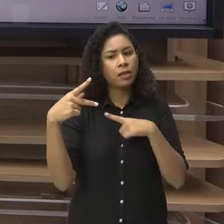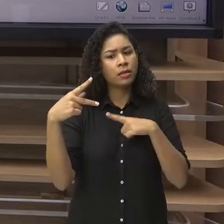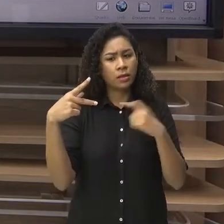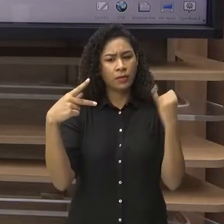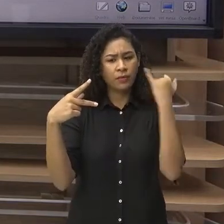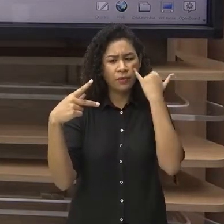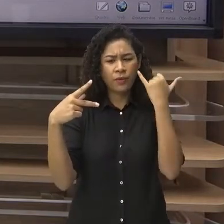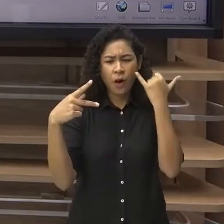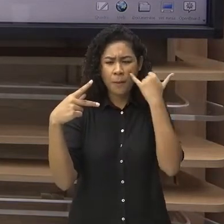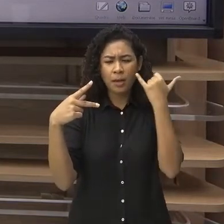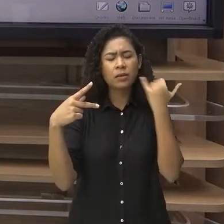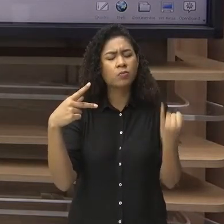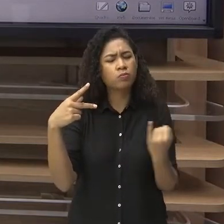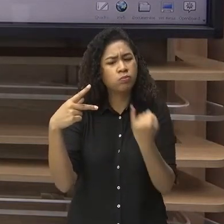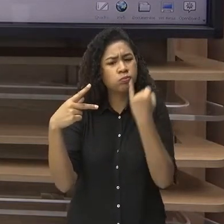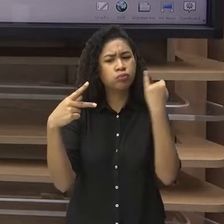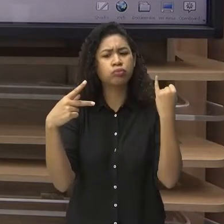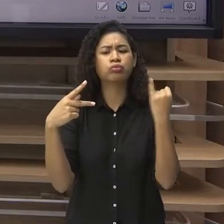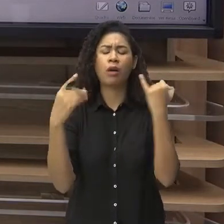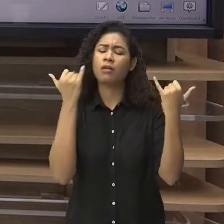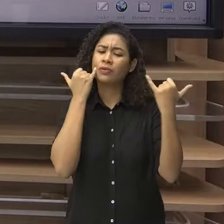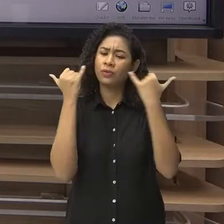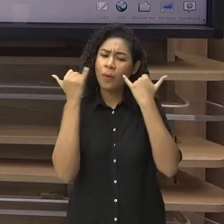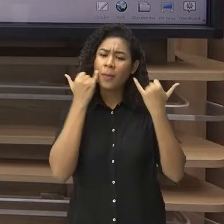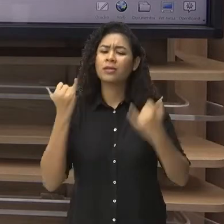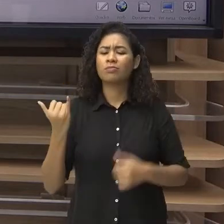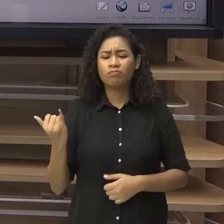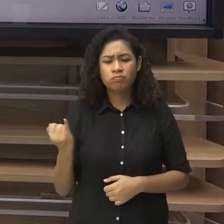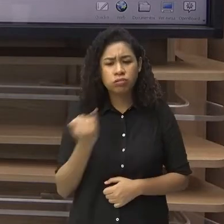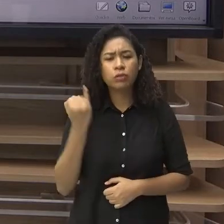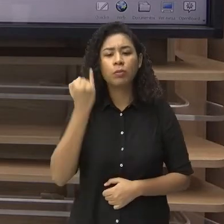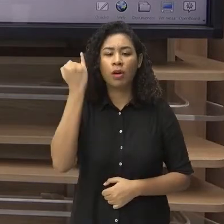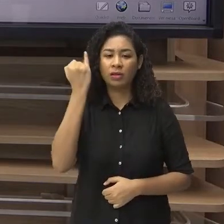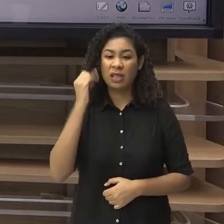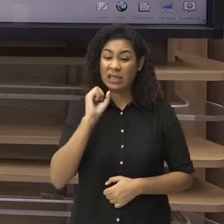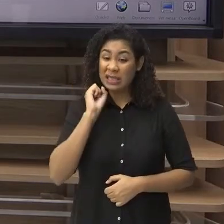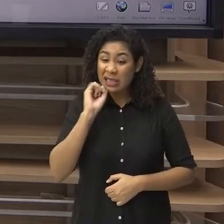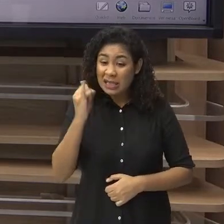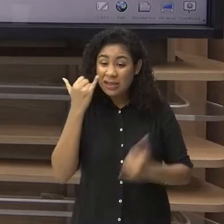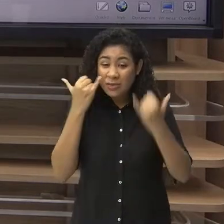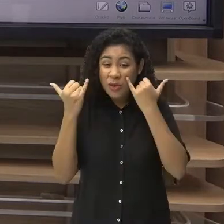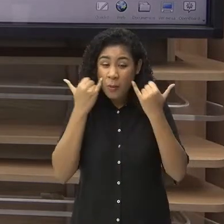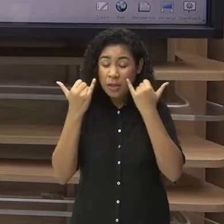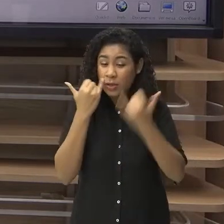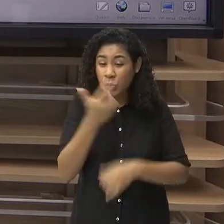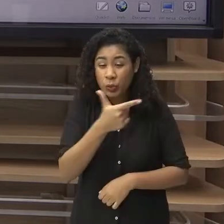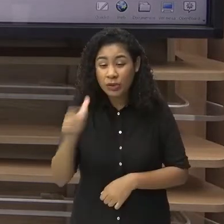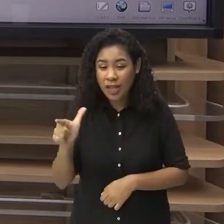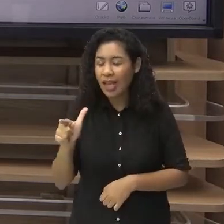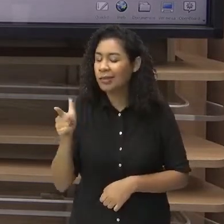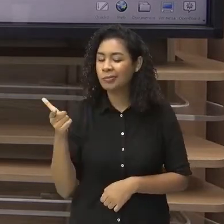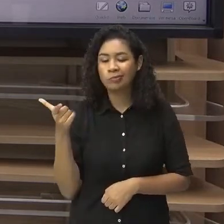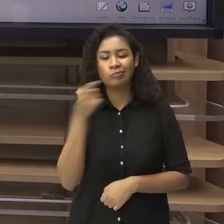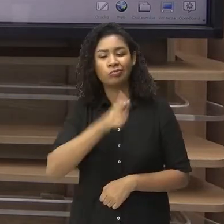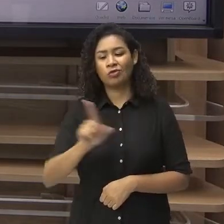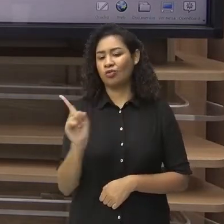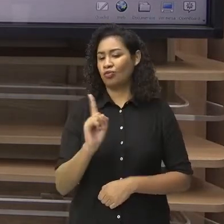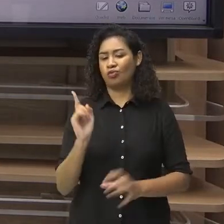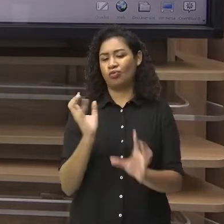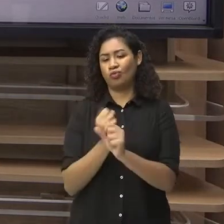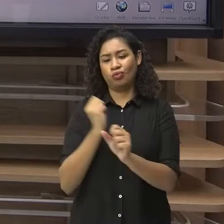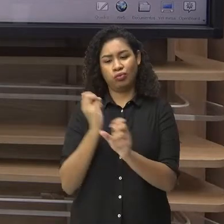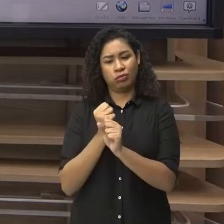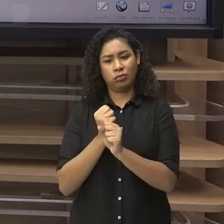para a gente. Sem essas informações, a gente não conseguiria desenvolver essa questão. Tá? Ele deu o valor do ponto